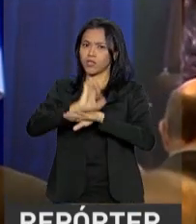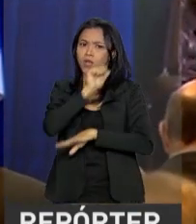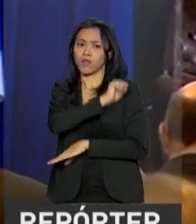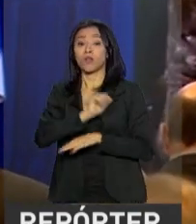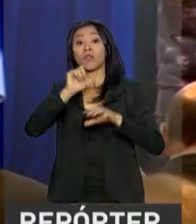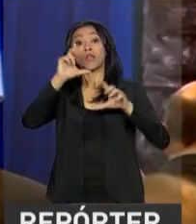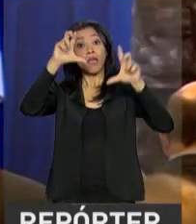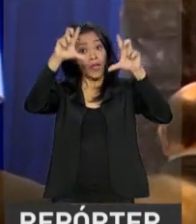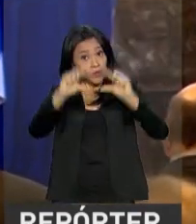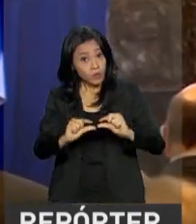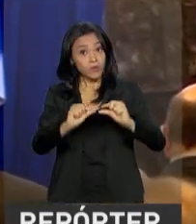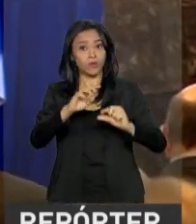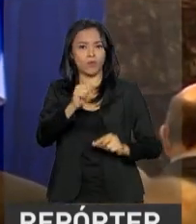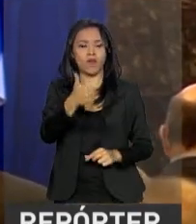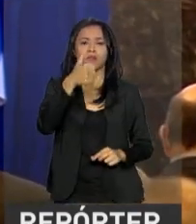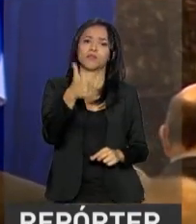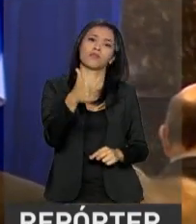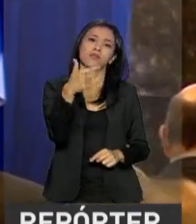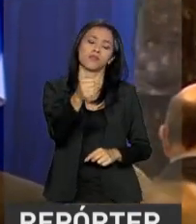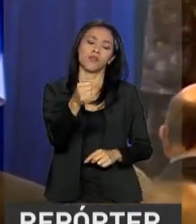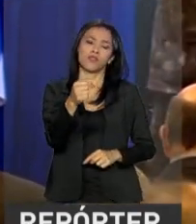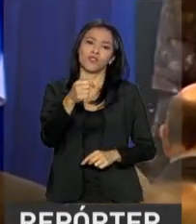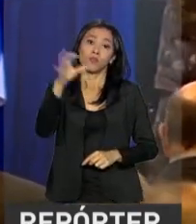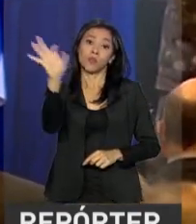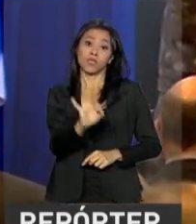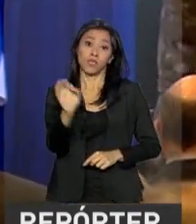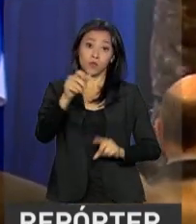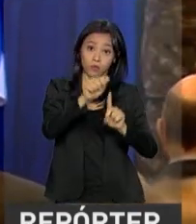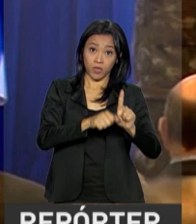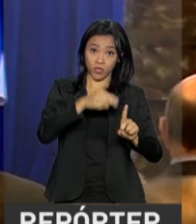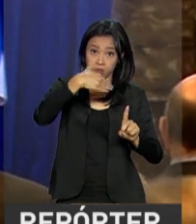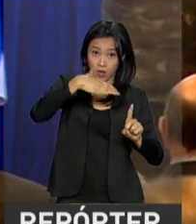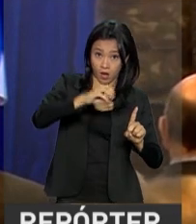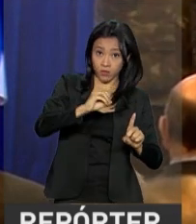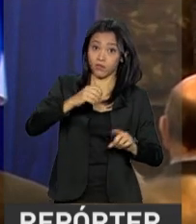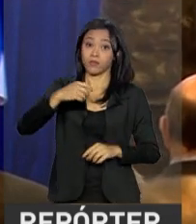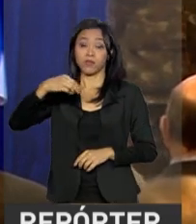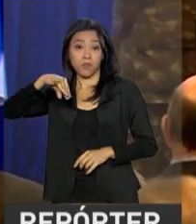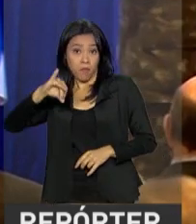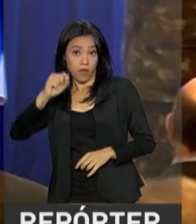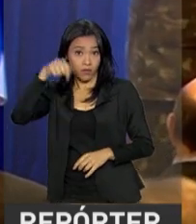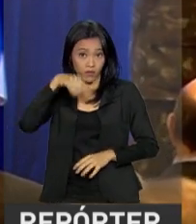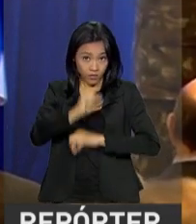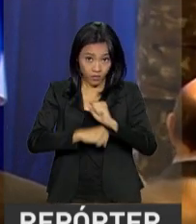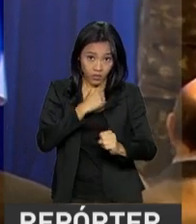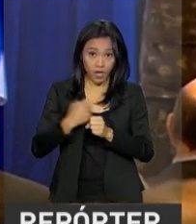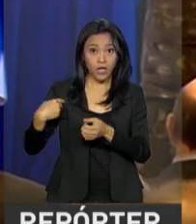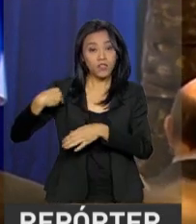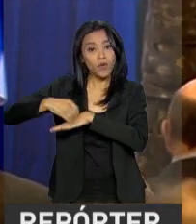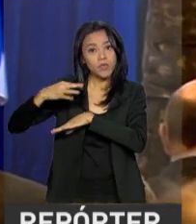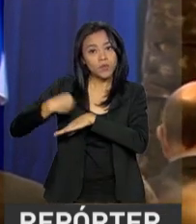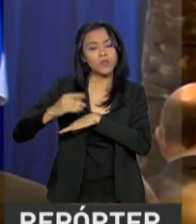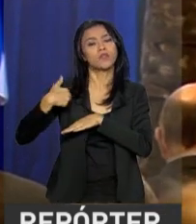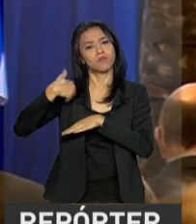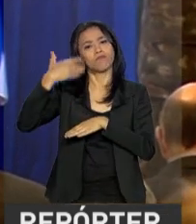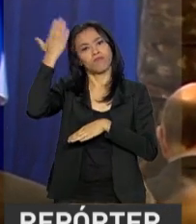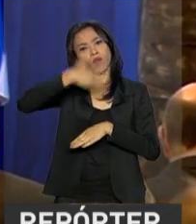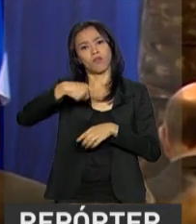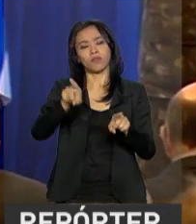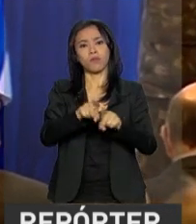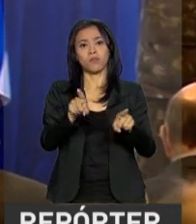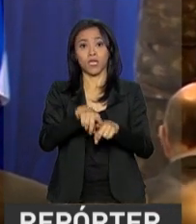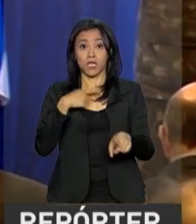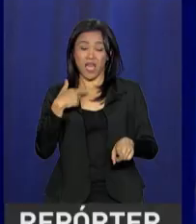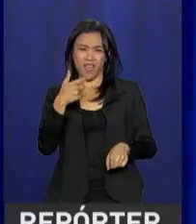quase 17 por cento entre março e maio deste ano os dados do instituto de segurança pública mostram também que os homicídios dolosos